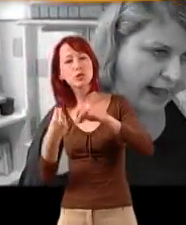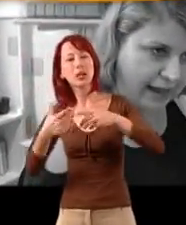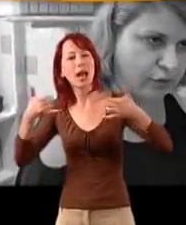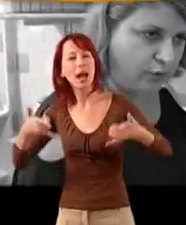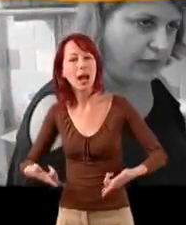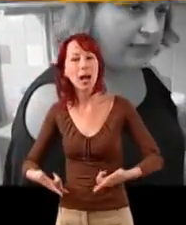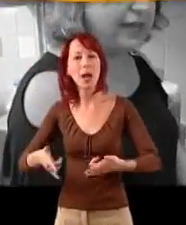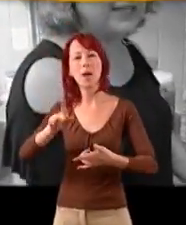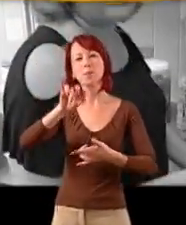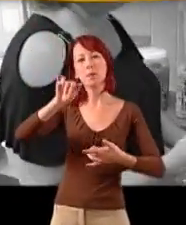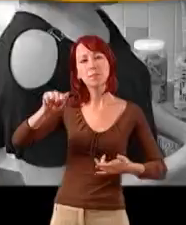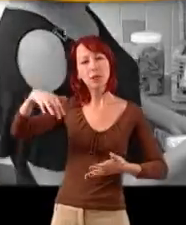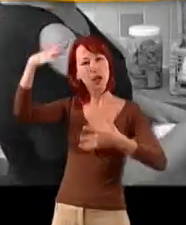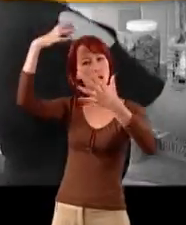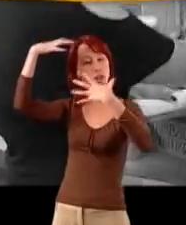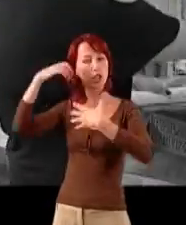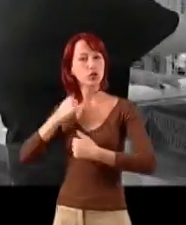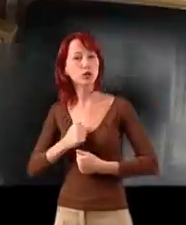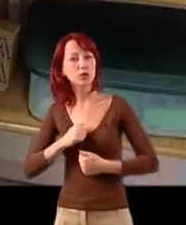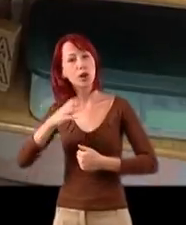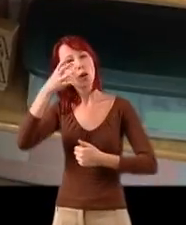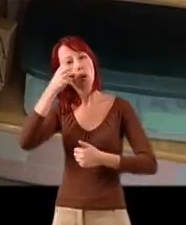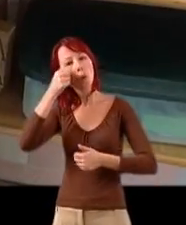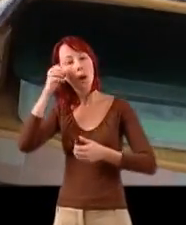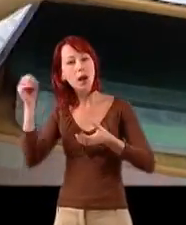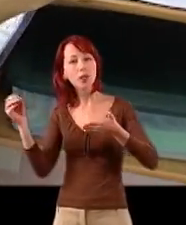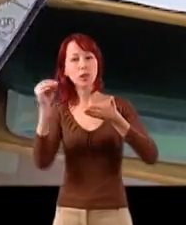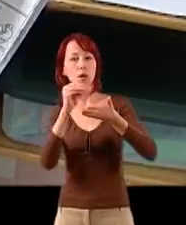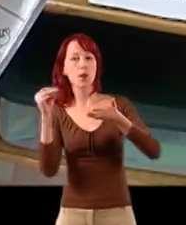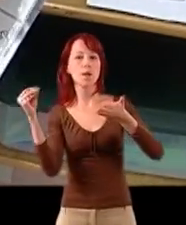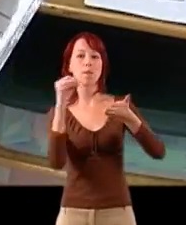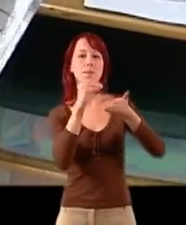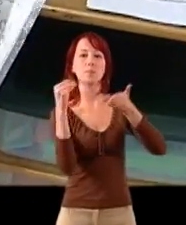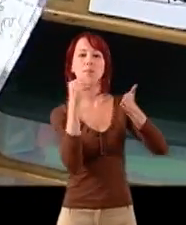chuveiro, quarto. E a criança vai ter que montar essas peças aqui.